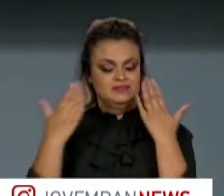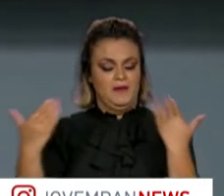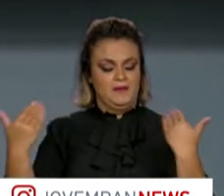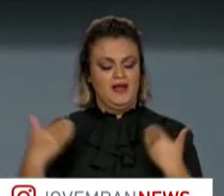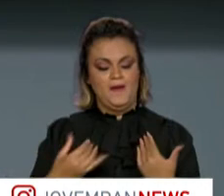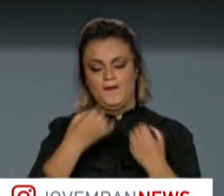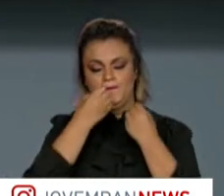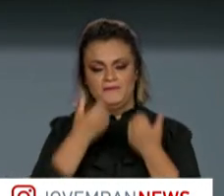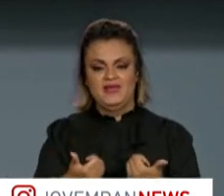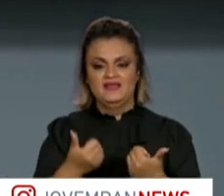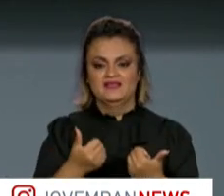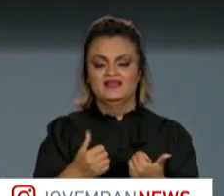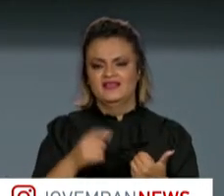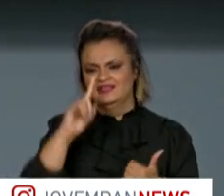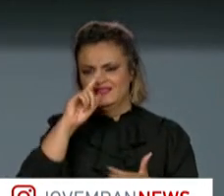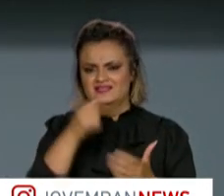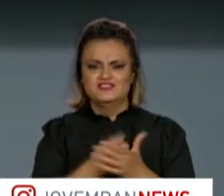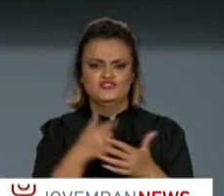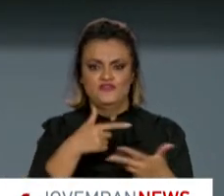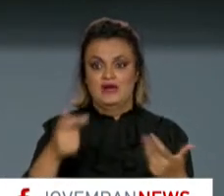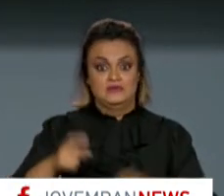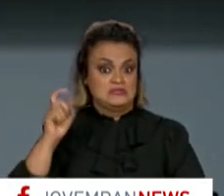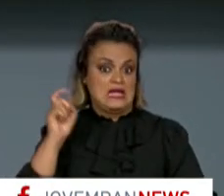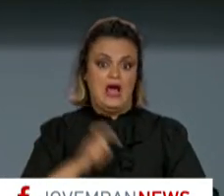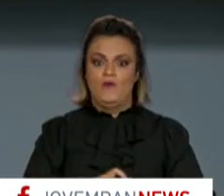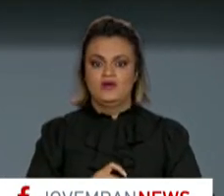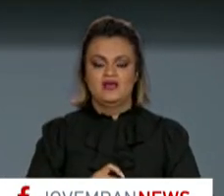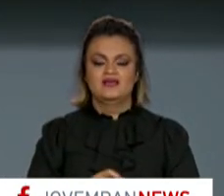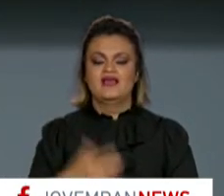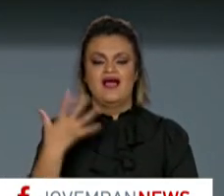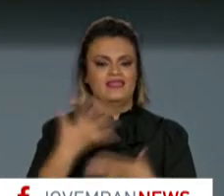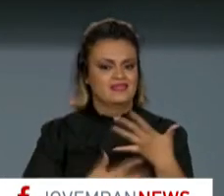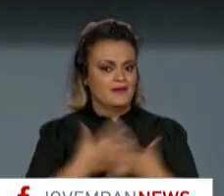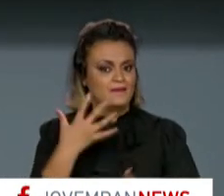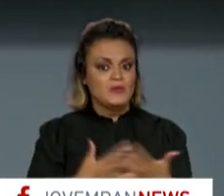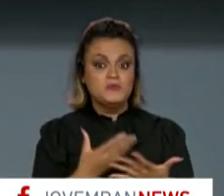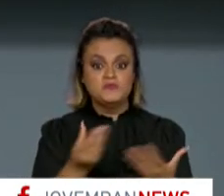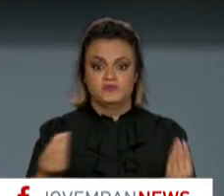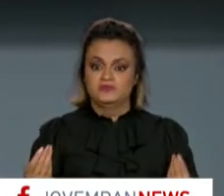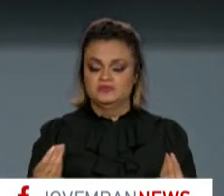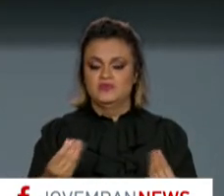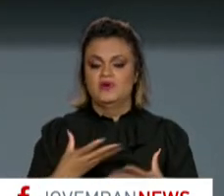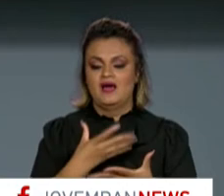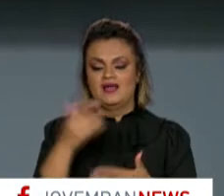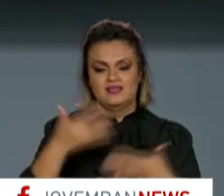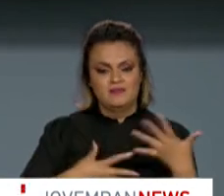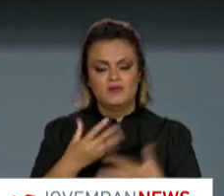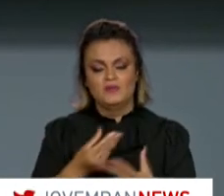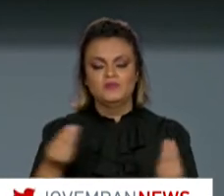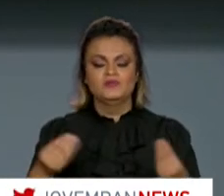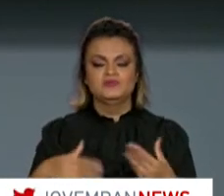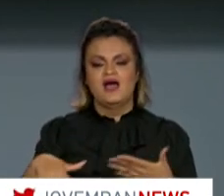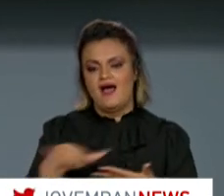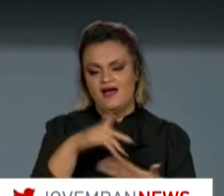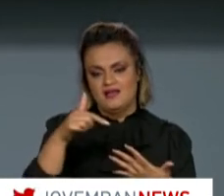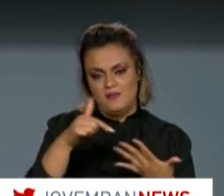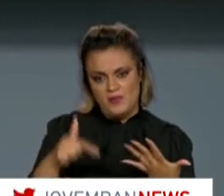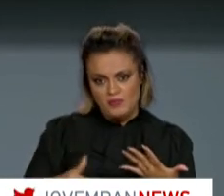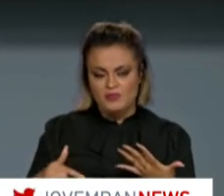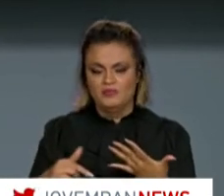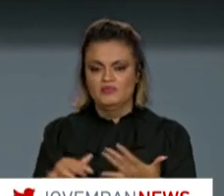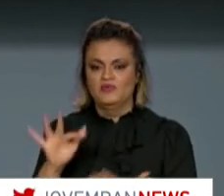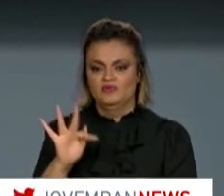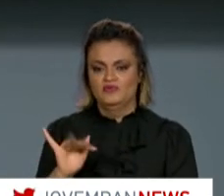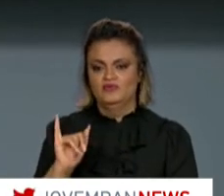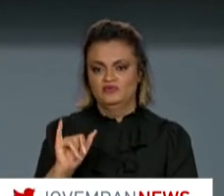medidas demagógicas de última hora que prejudicaram muito a sustentabilidade fiscal do país para